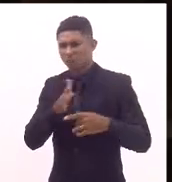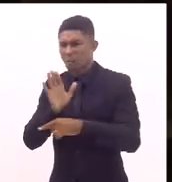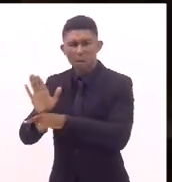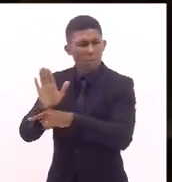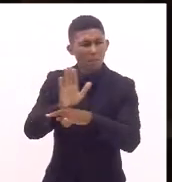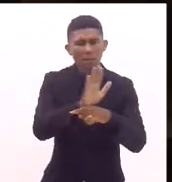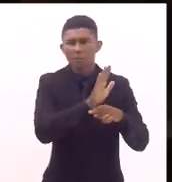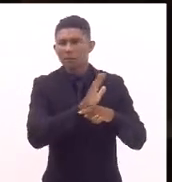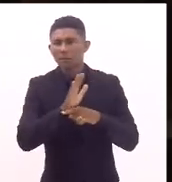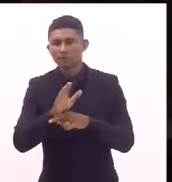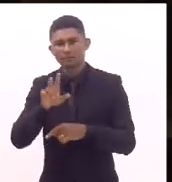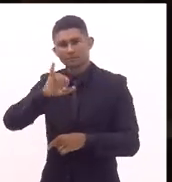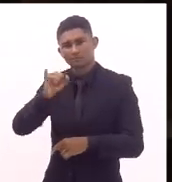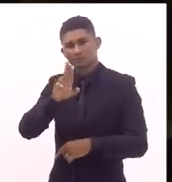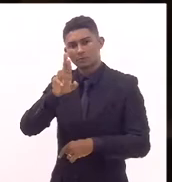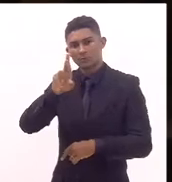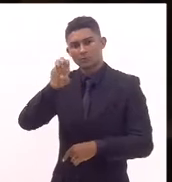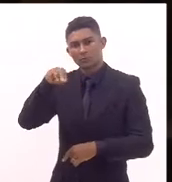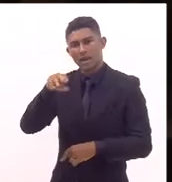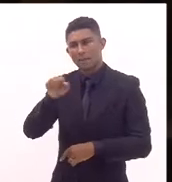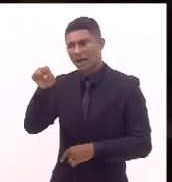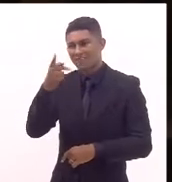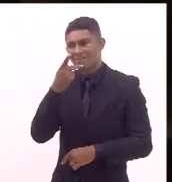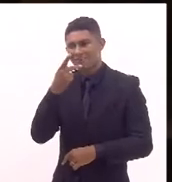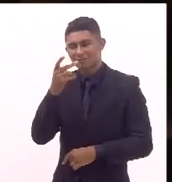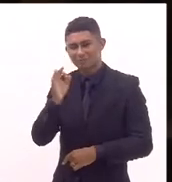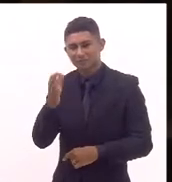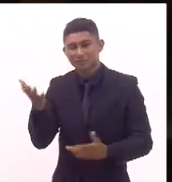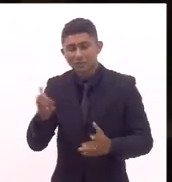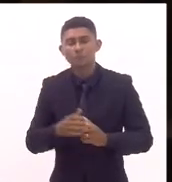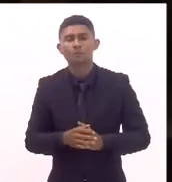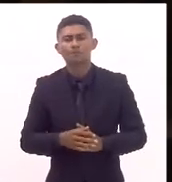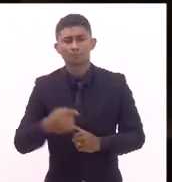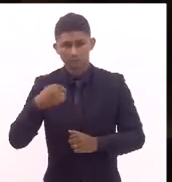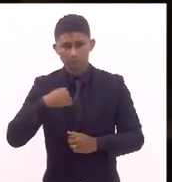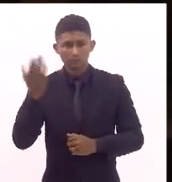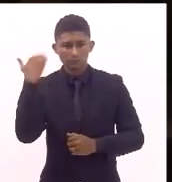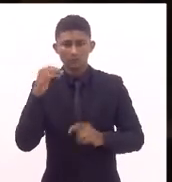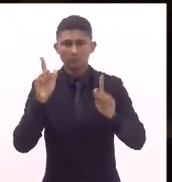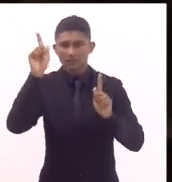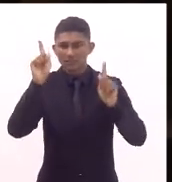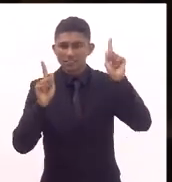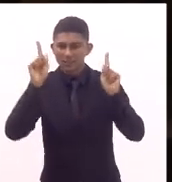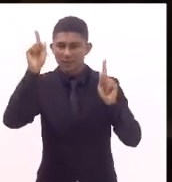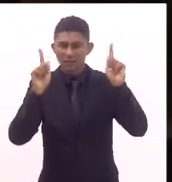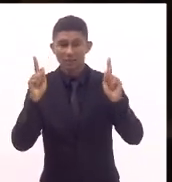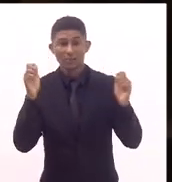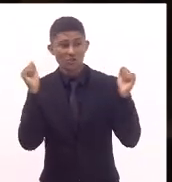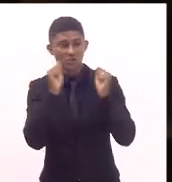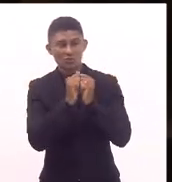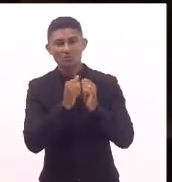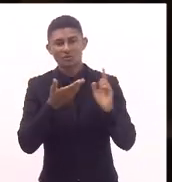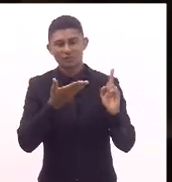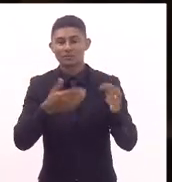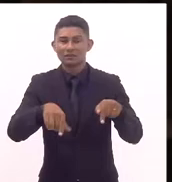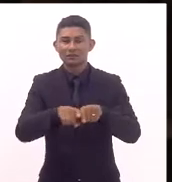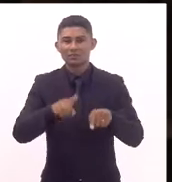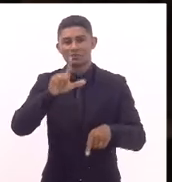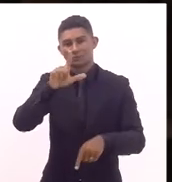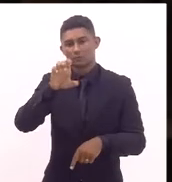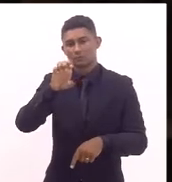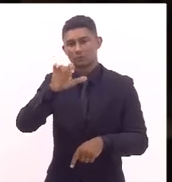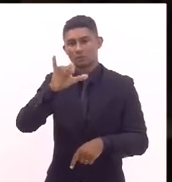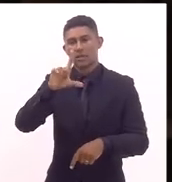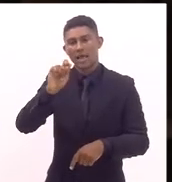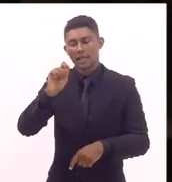Então acho que Jurema Falou bem no caso seguinte eu fui candidata juntamente com a Bené e com a lélia gonsales